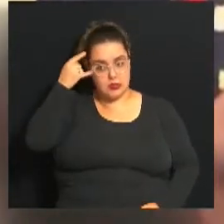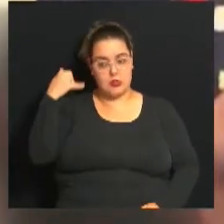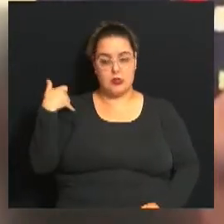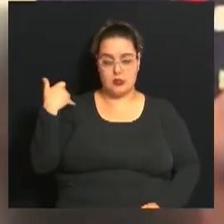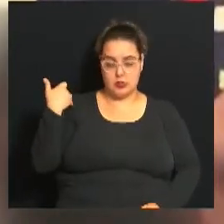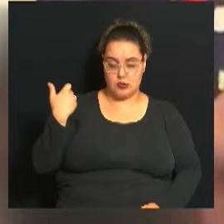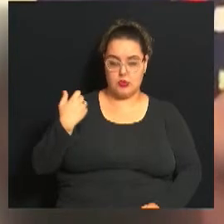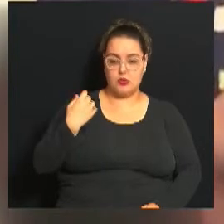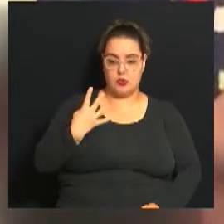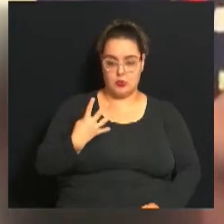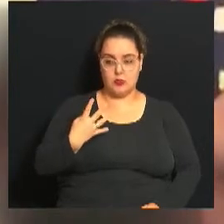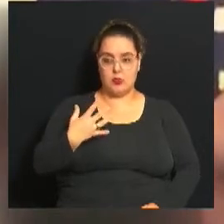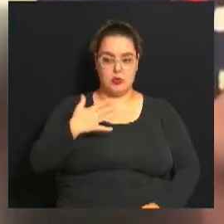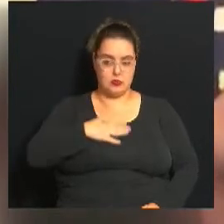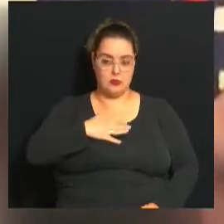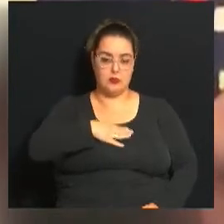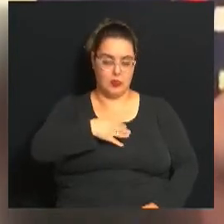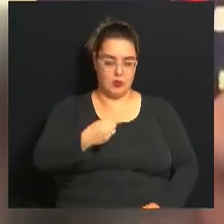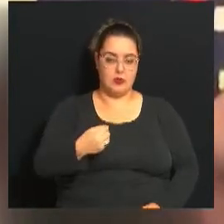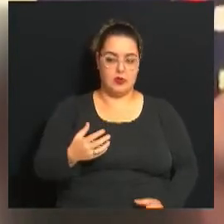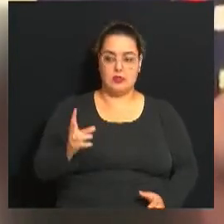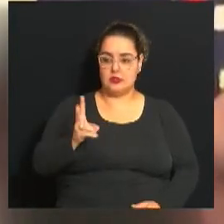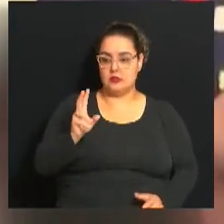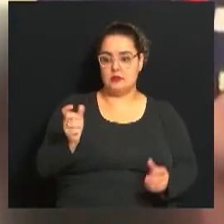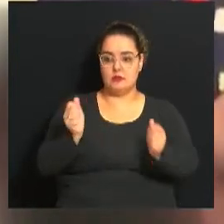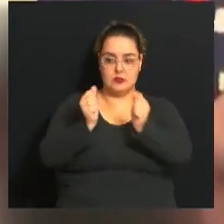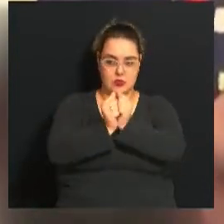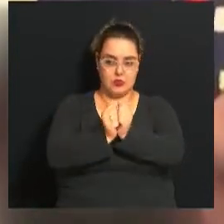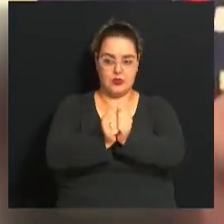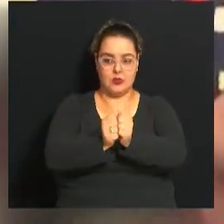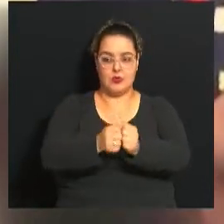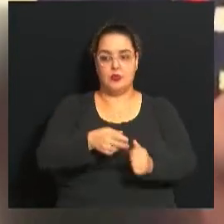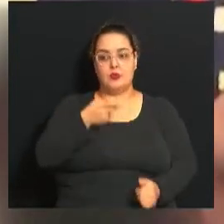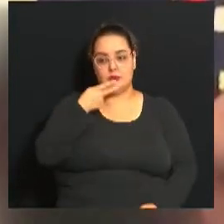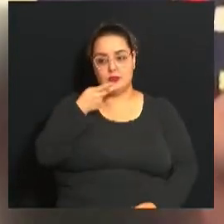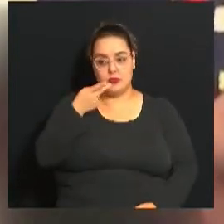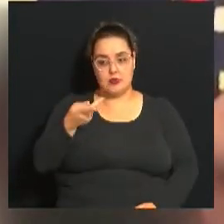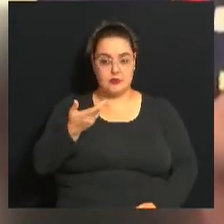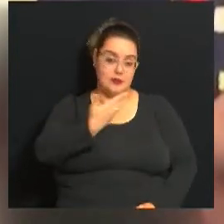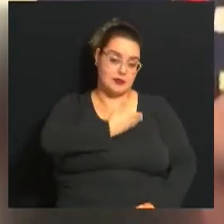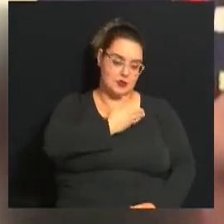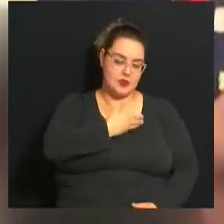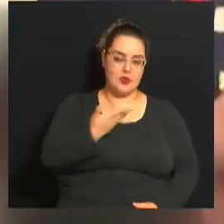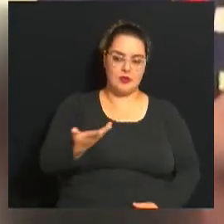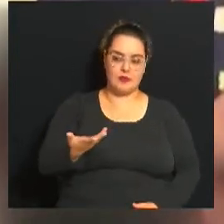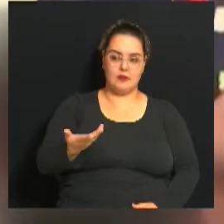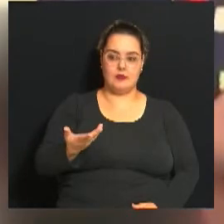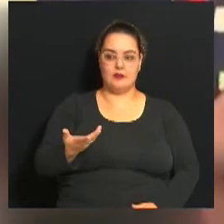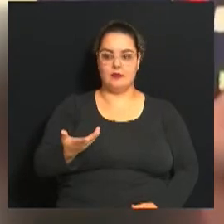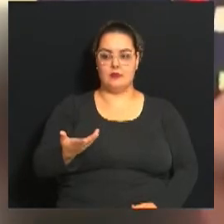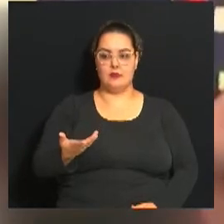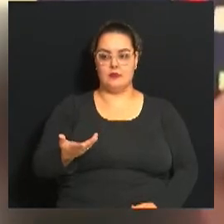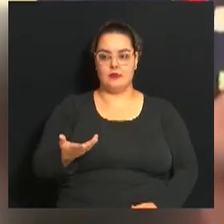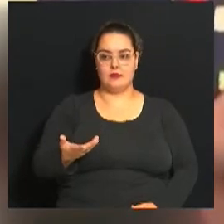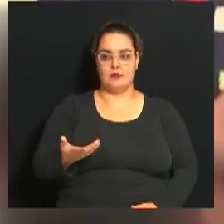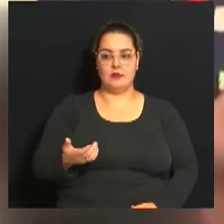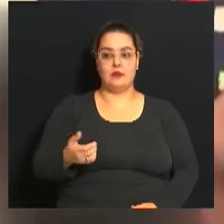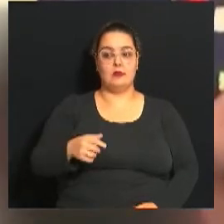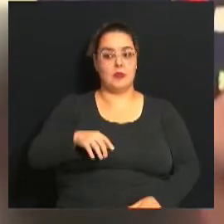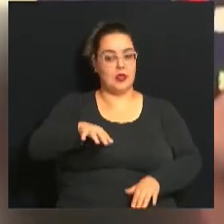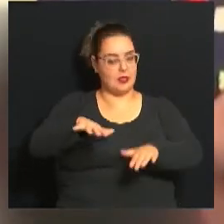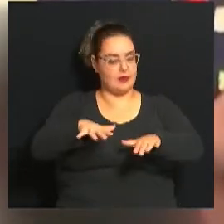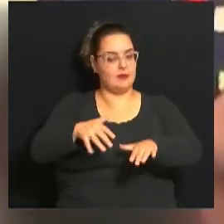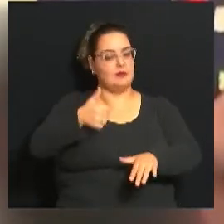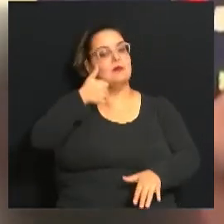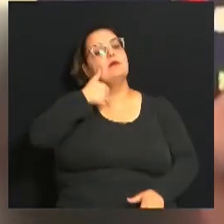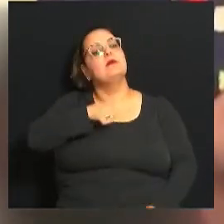a gente está sempre se unindo. Eu costumo dizer para as minhas colegas aqui que eu falo, eles mexeram com mães,